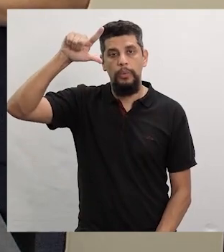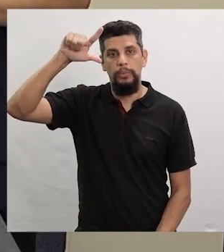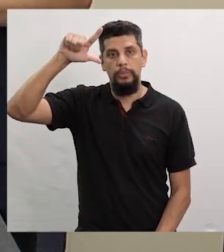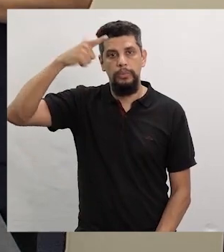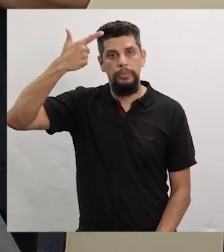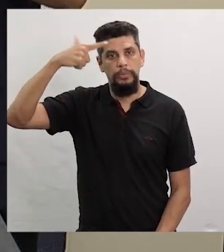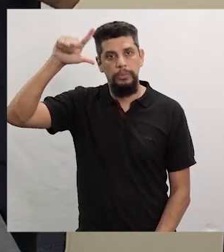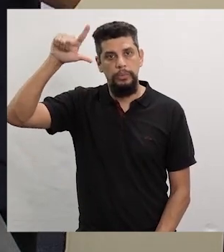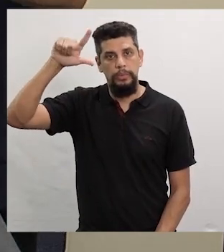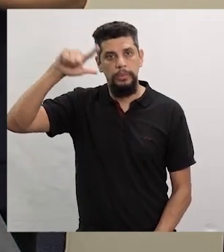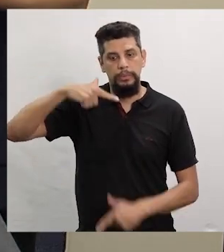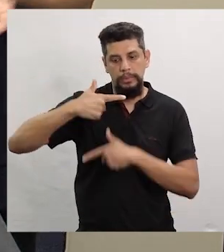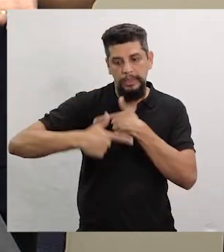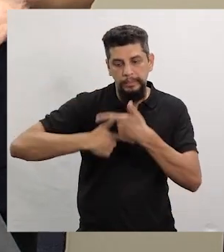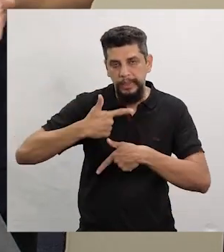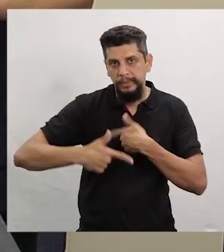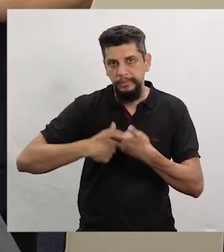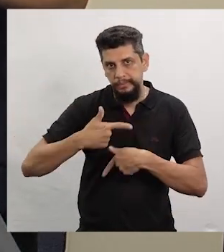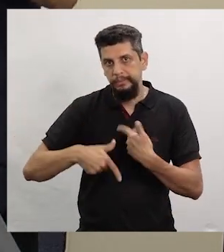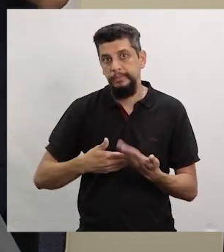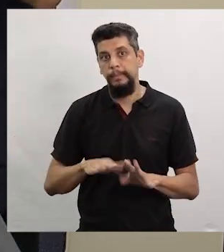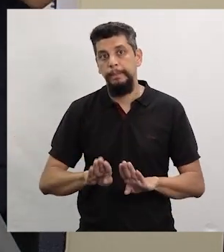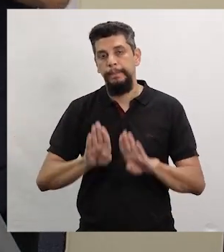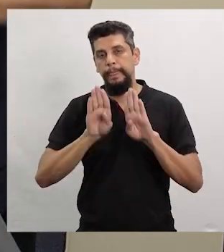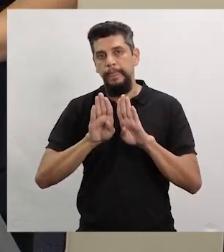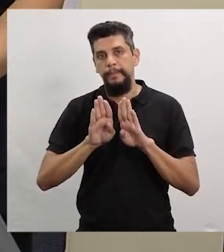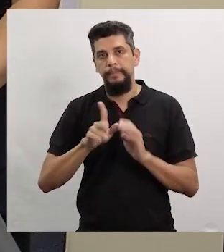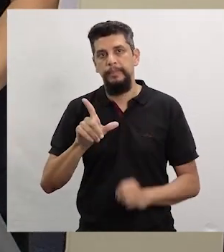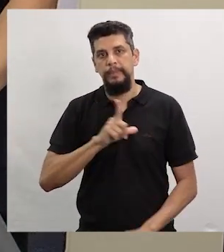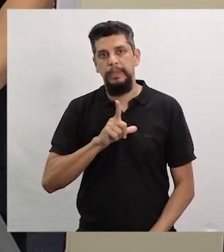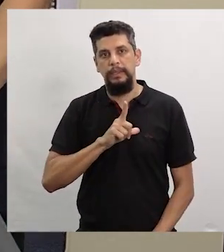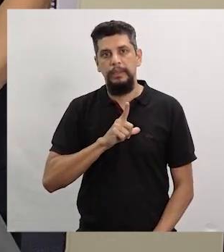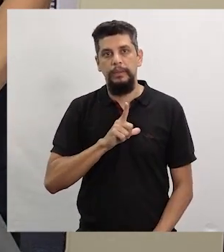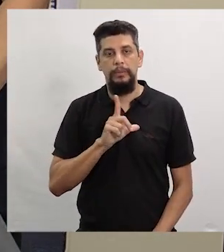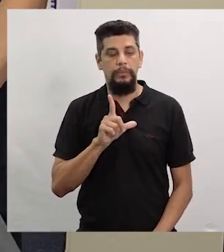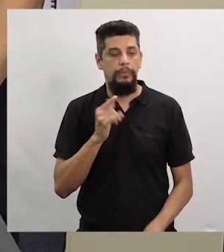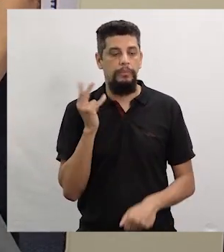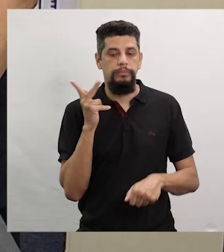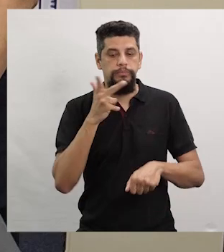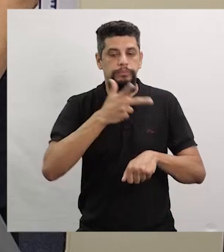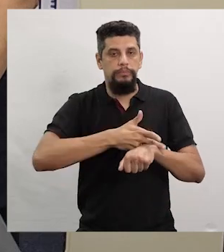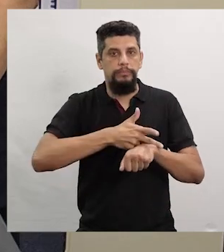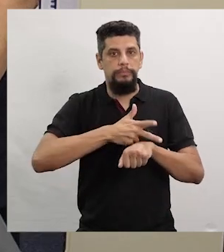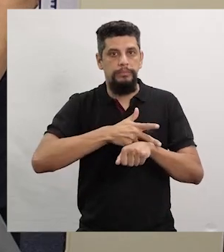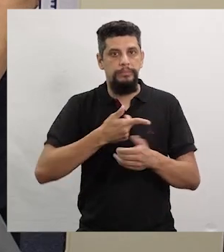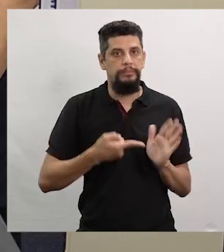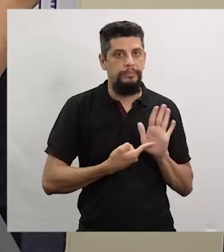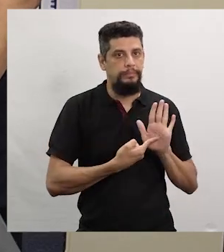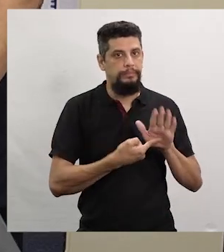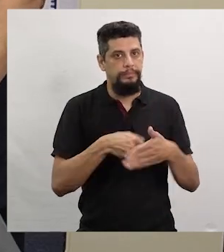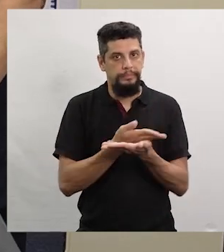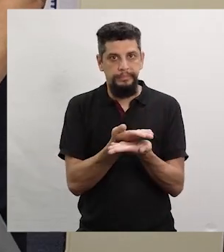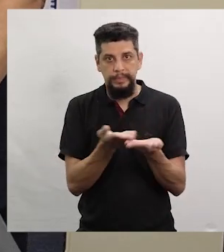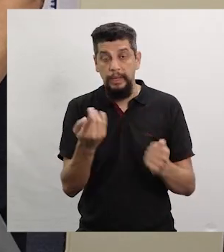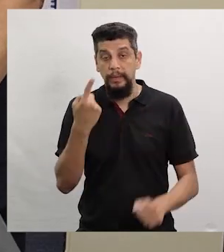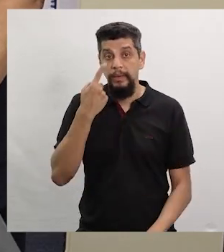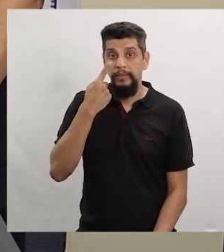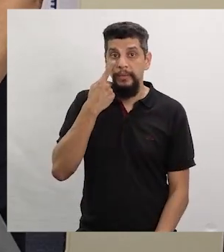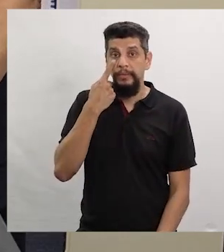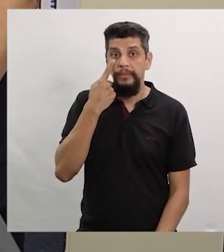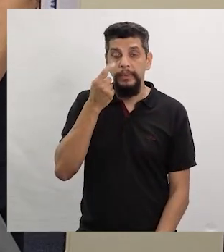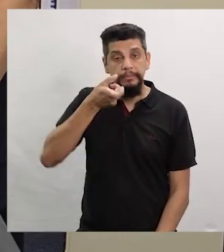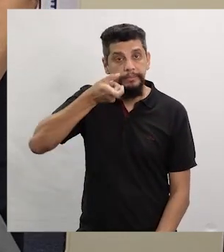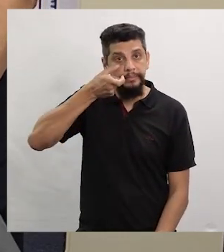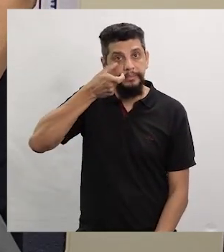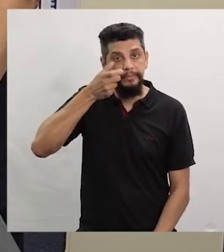eh num outro trabalho mas ela deixou um vídeo para vocês e aí vamos ver o